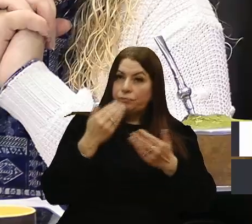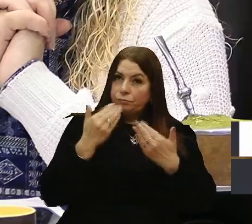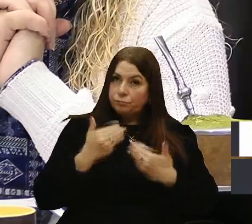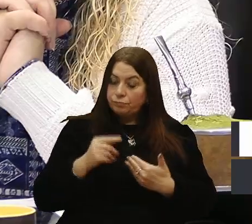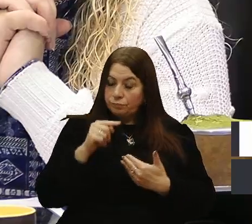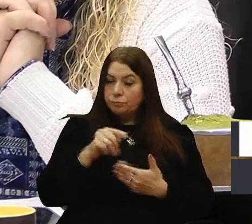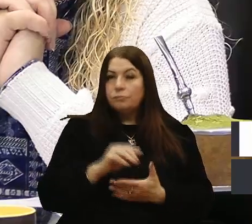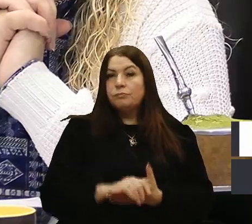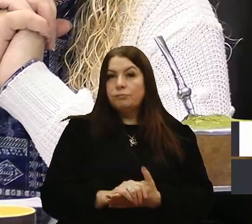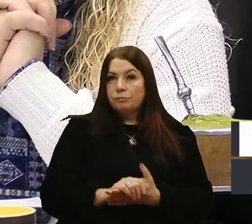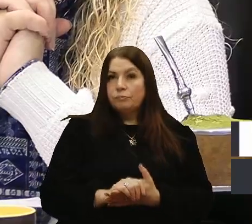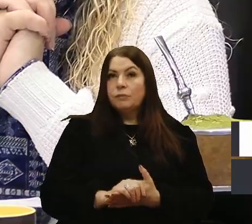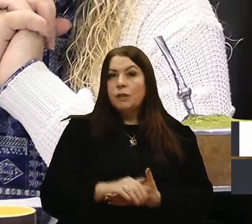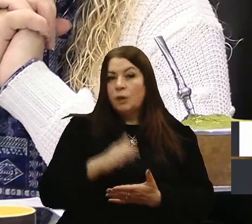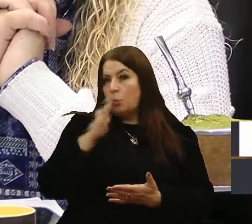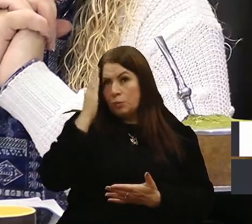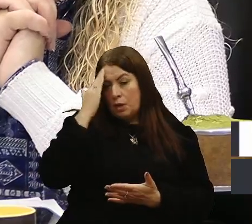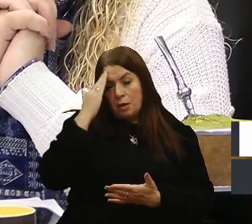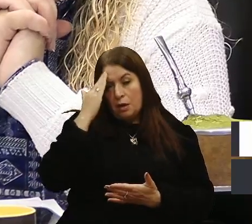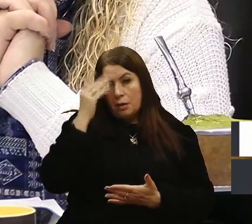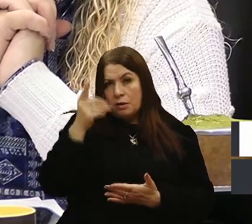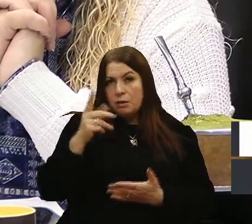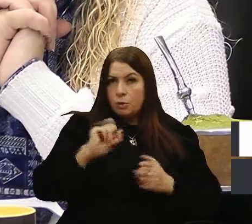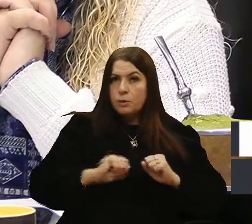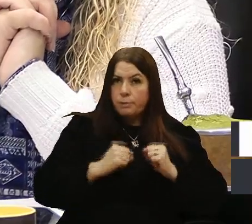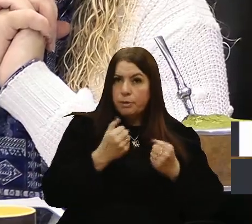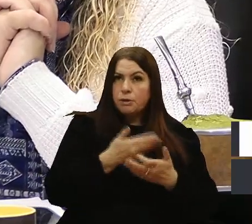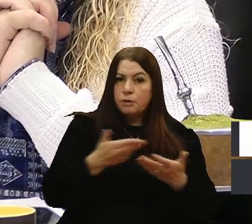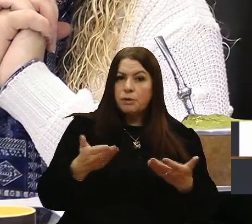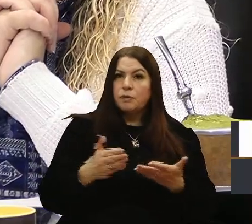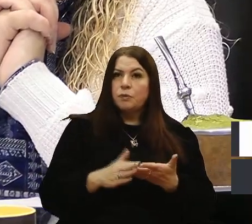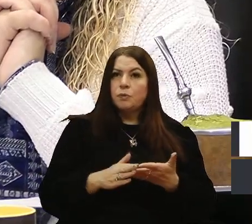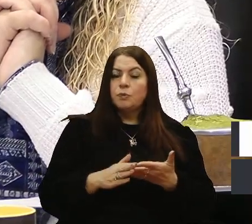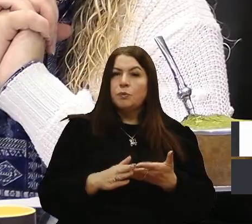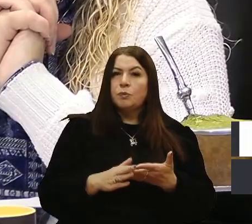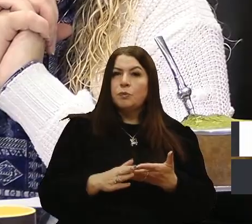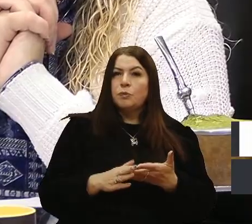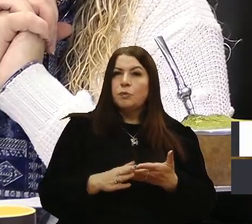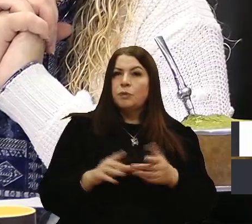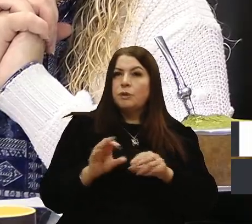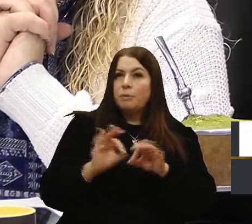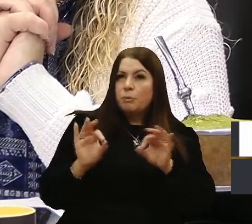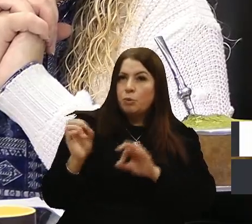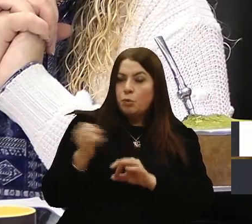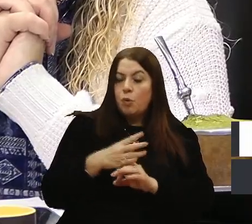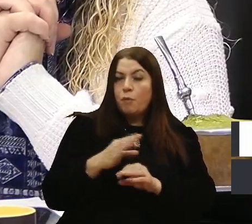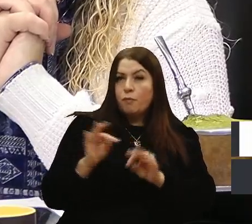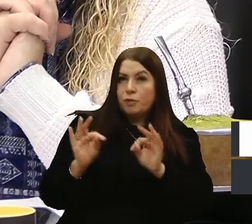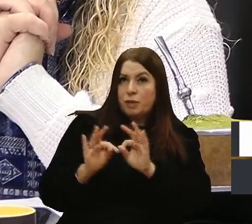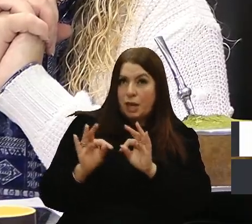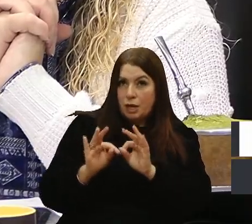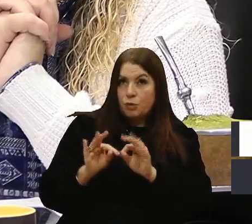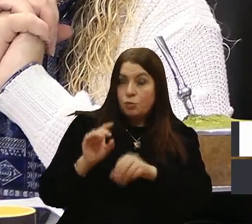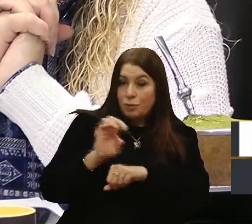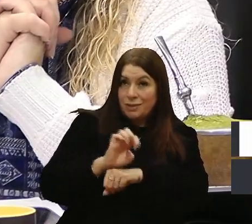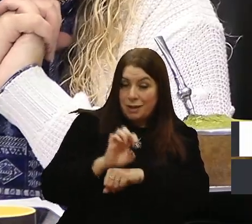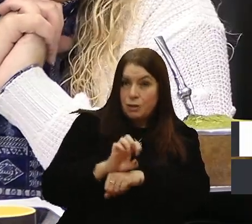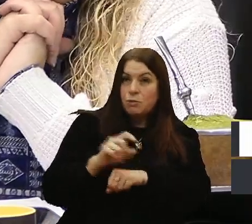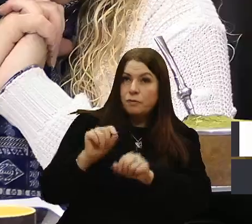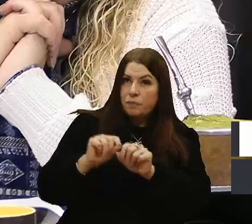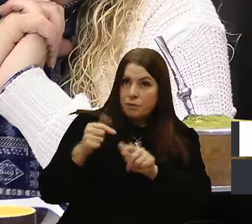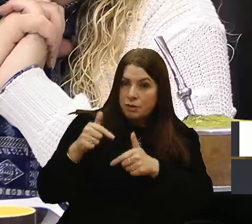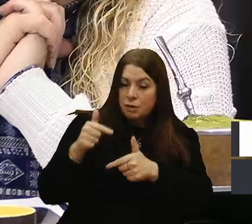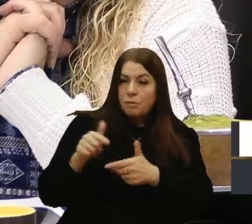nessa questão. Eu sei que estão se empenhando ali na questão do Estado para a formação de um novo técnico que vai fazer esse